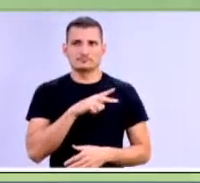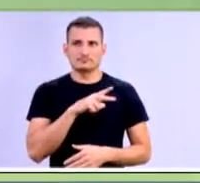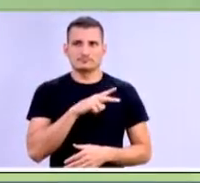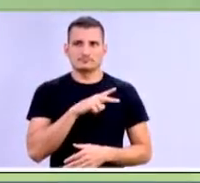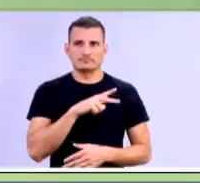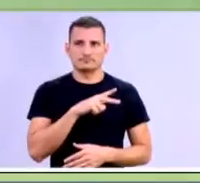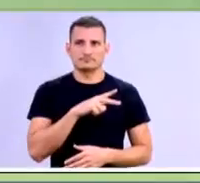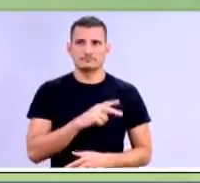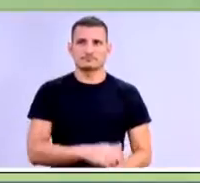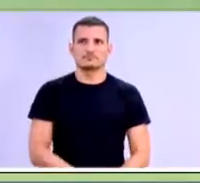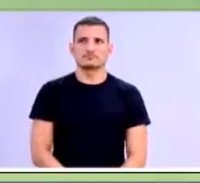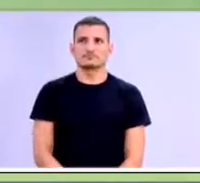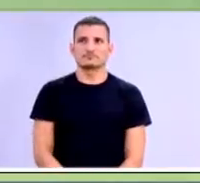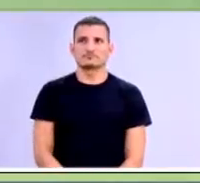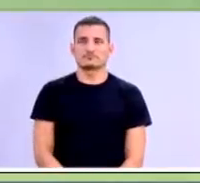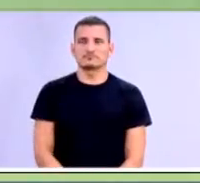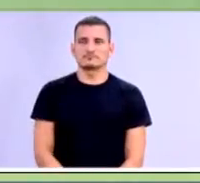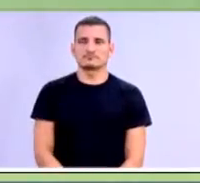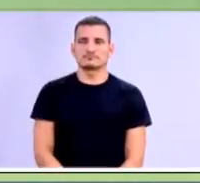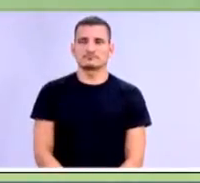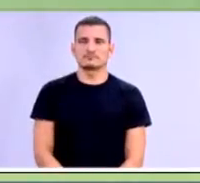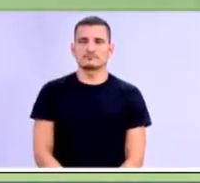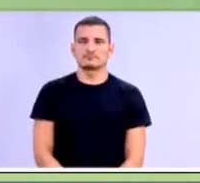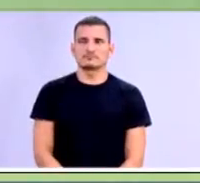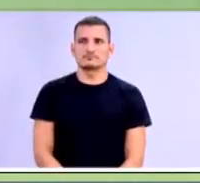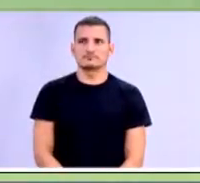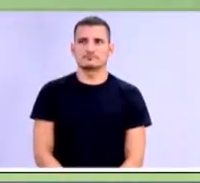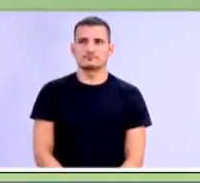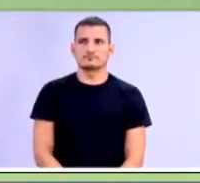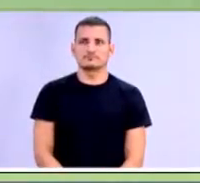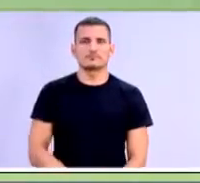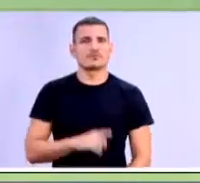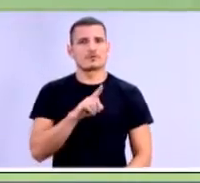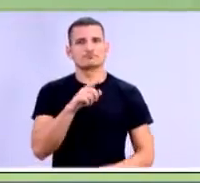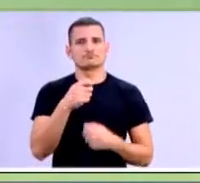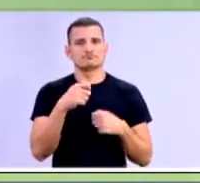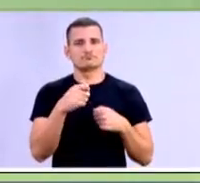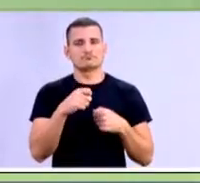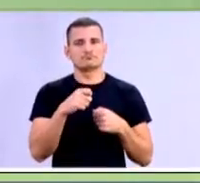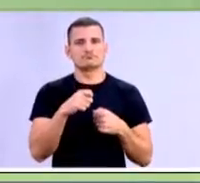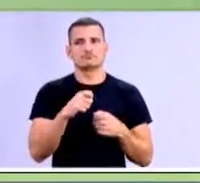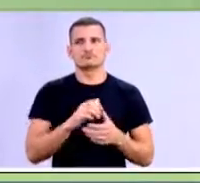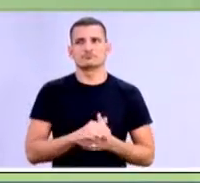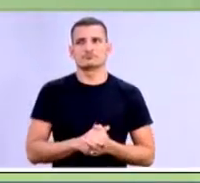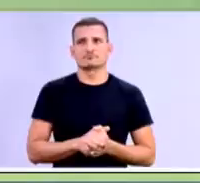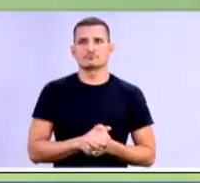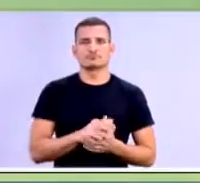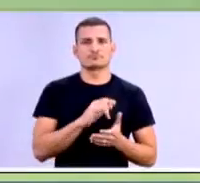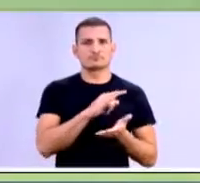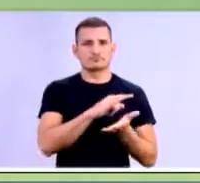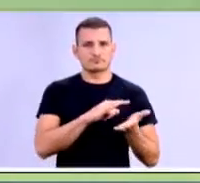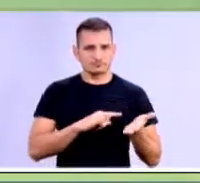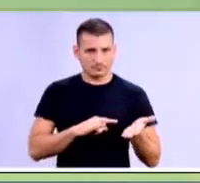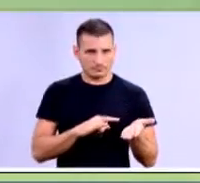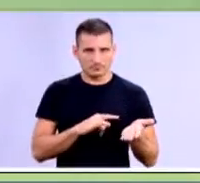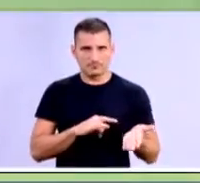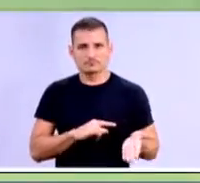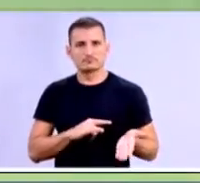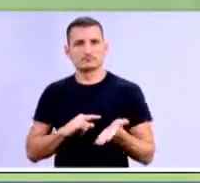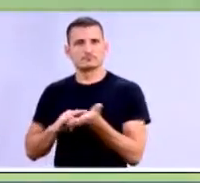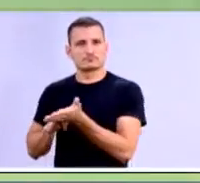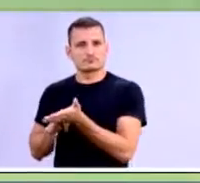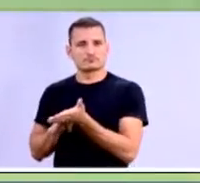estamos falando de uma empresa privada. E precisará encaminhar um documento para